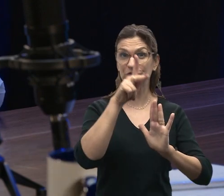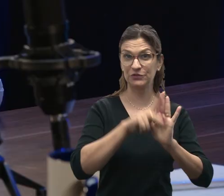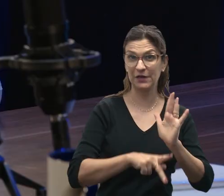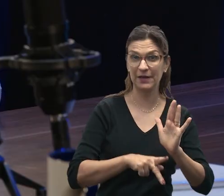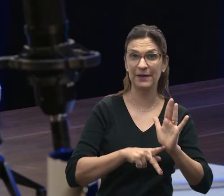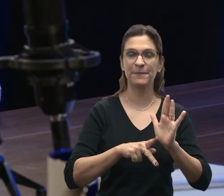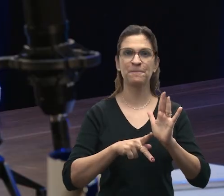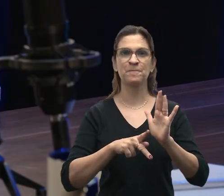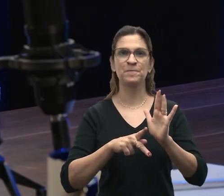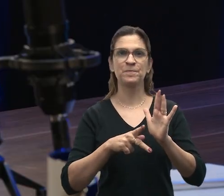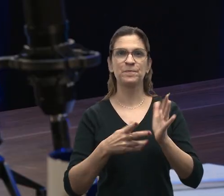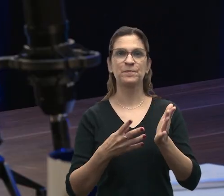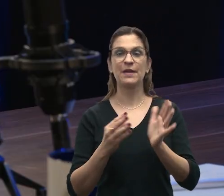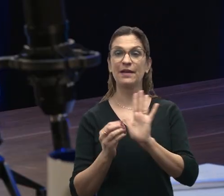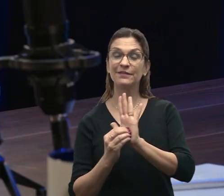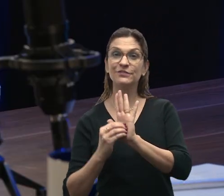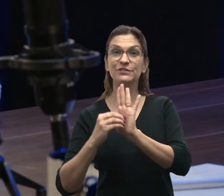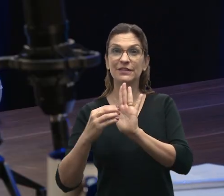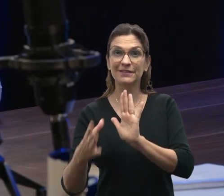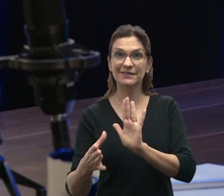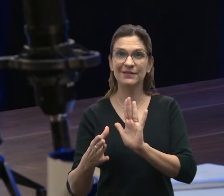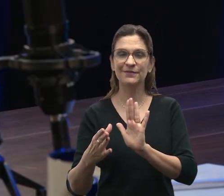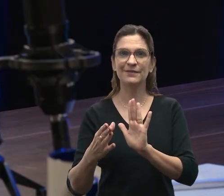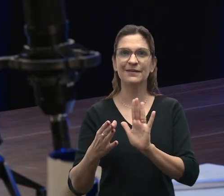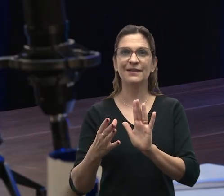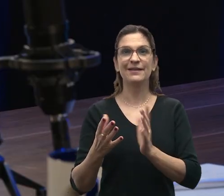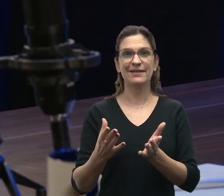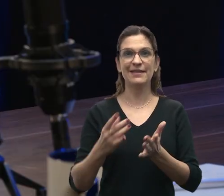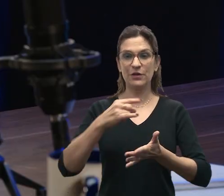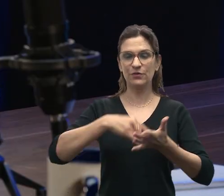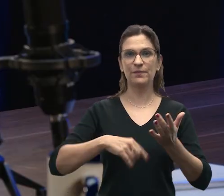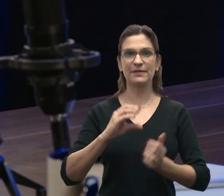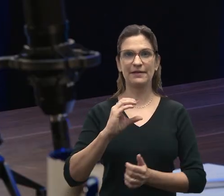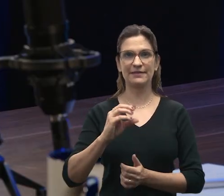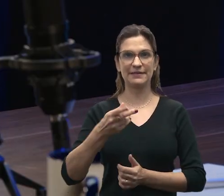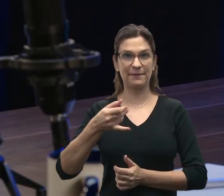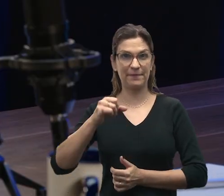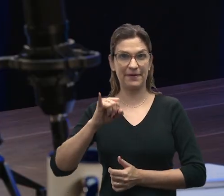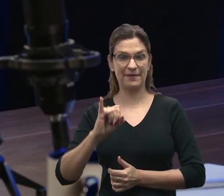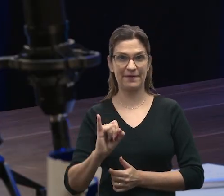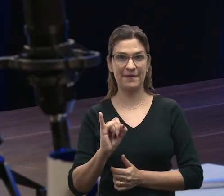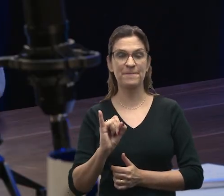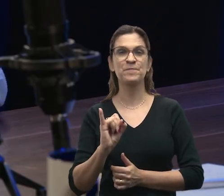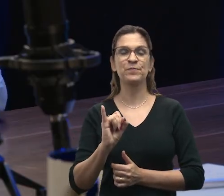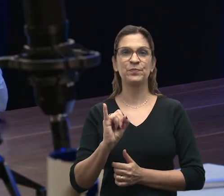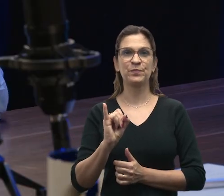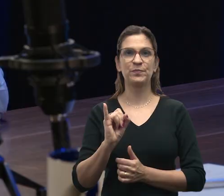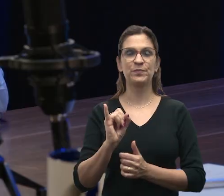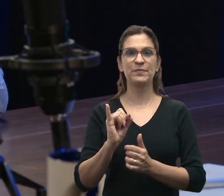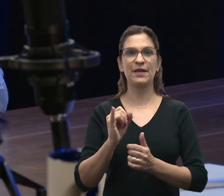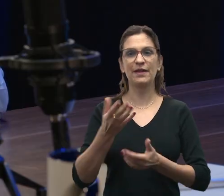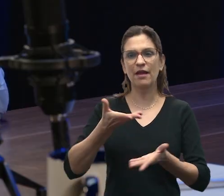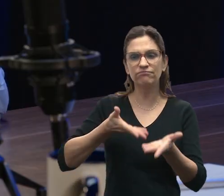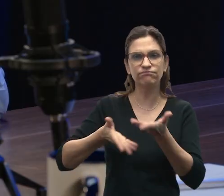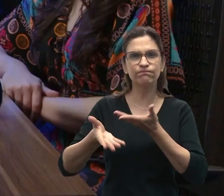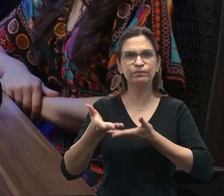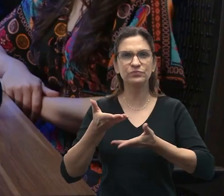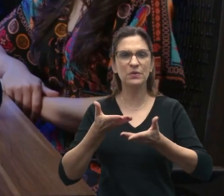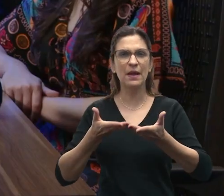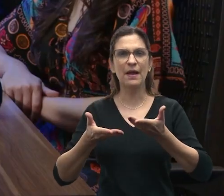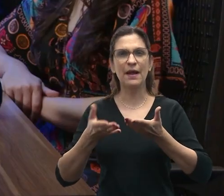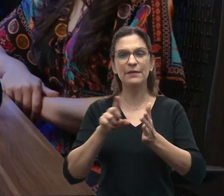da indicação, e a CPI é a Comissão Parlamentar de Inquérito, que é o espaço que o Legislativo tem